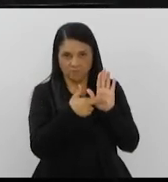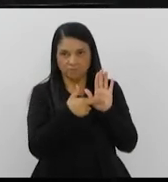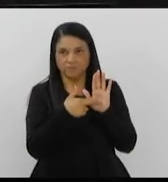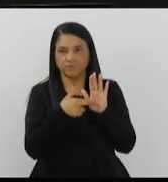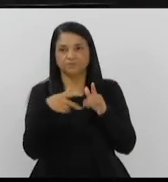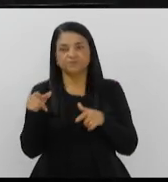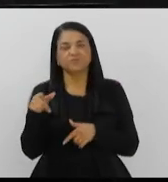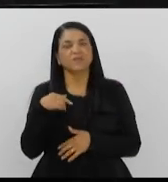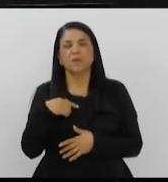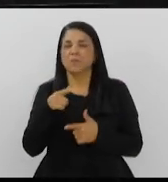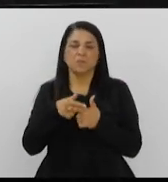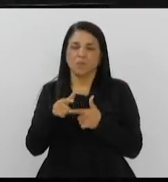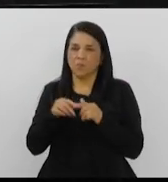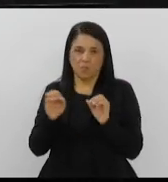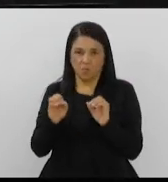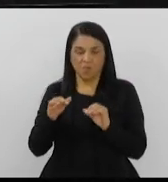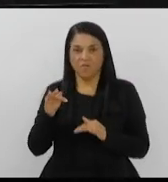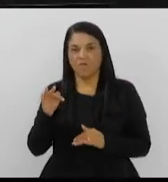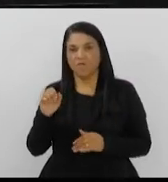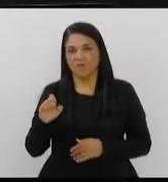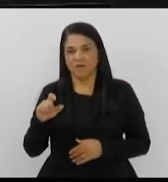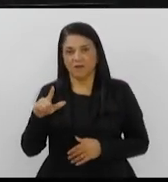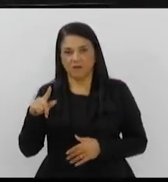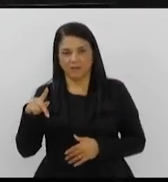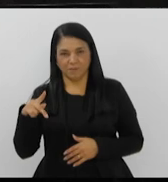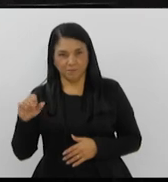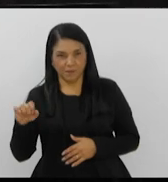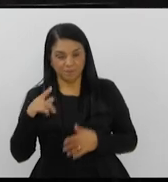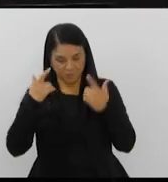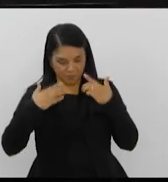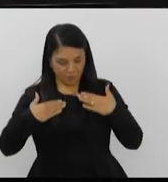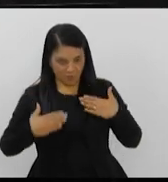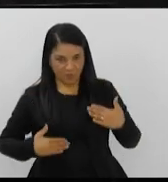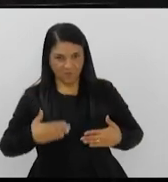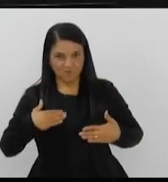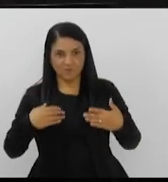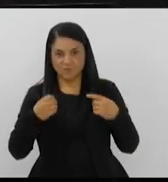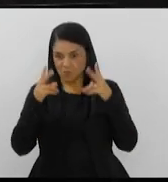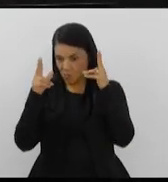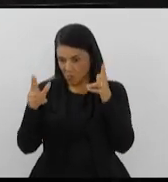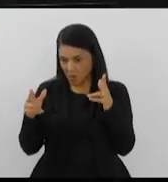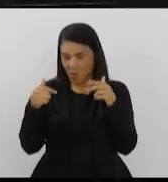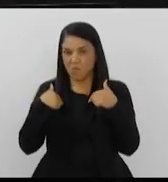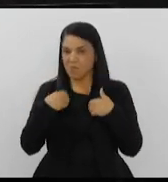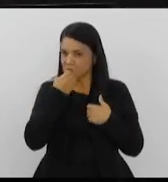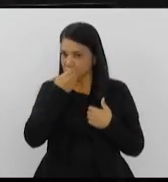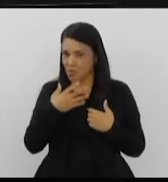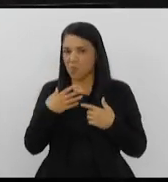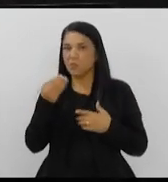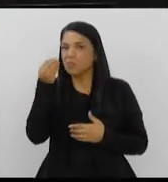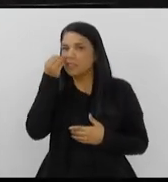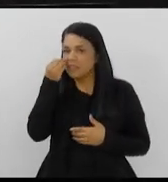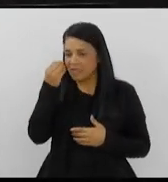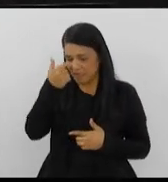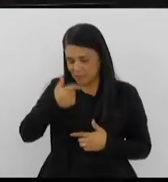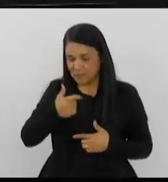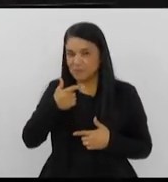Felipe com um porte físico adequado e eu ainda estou tentando chegar lá. Só muda o